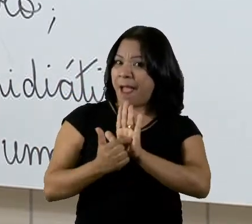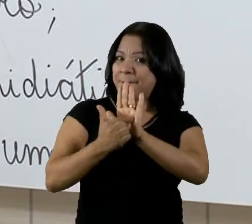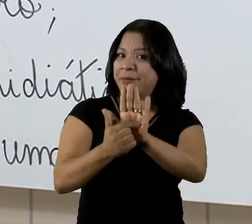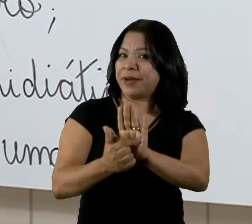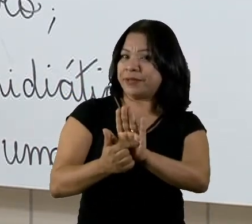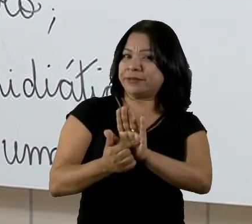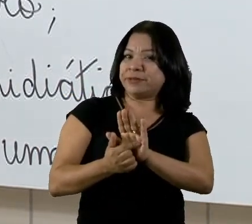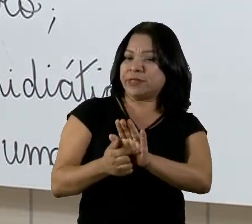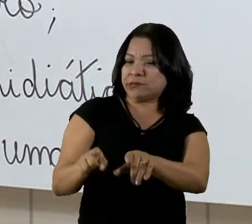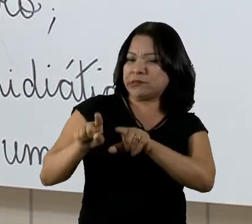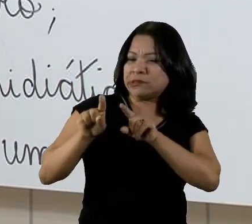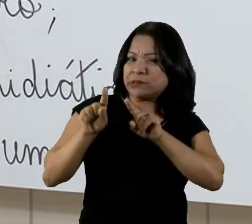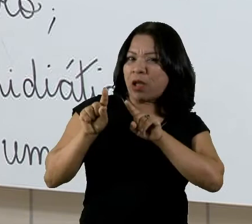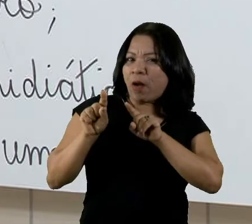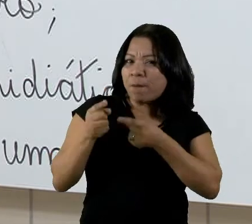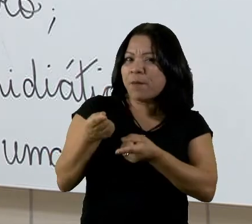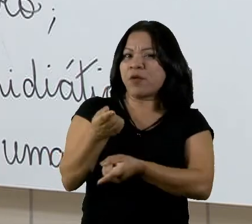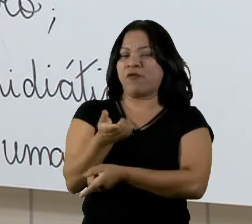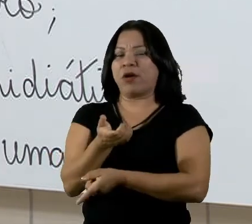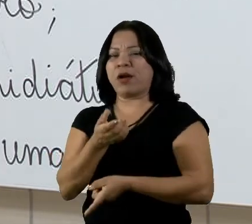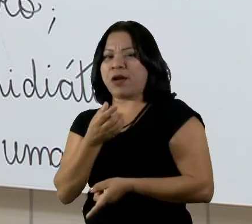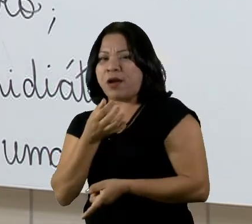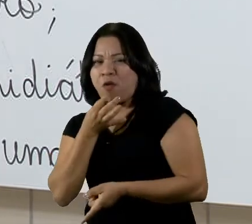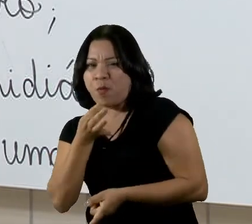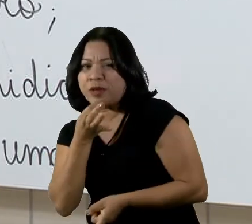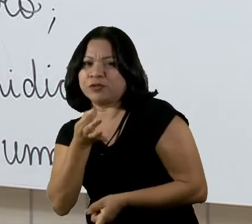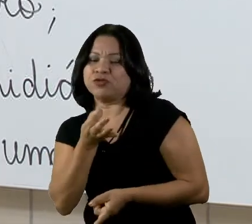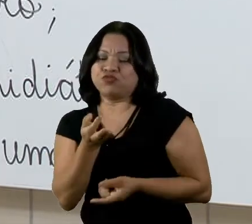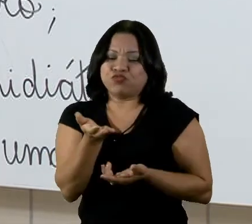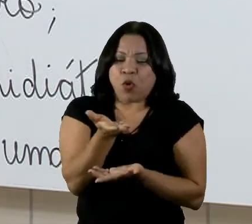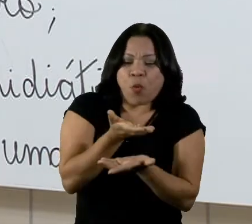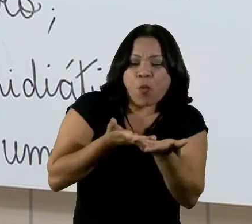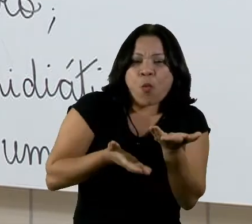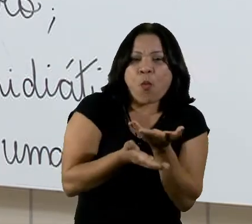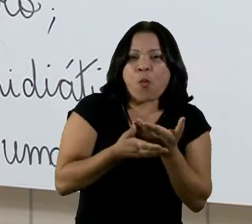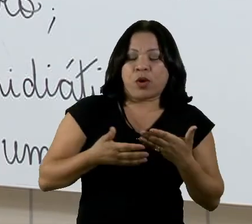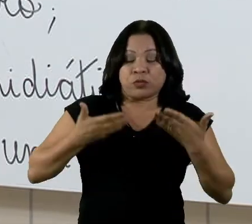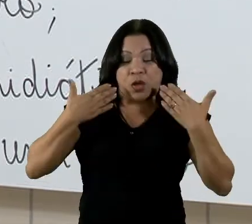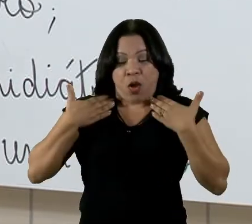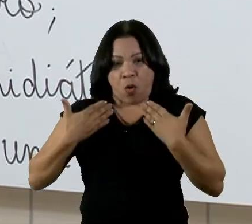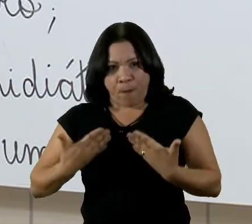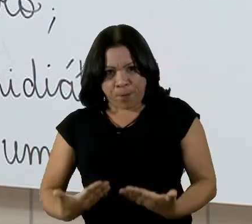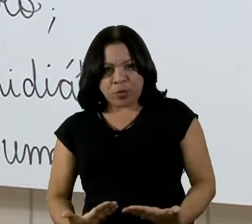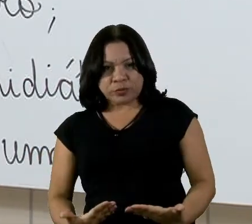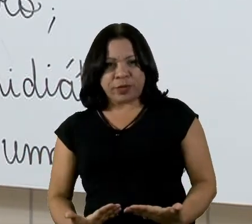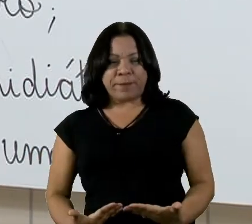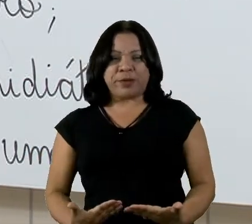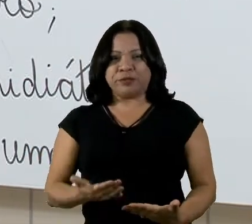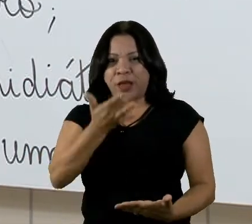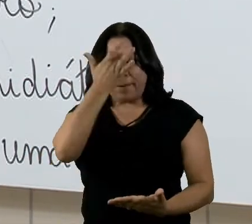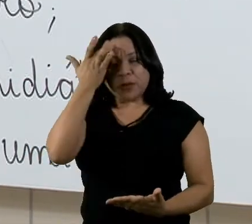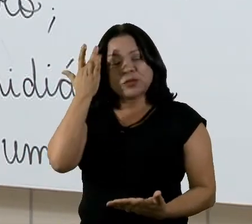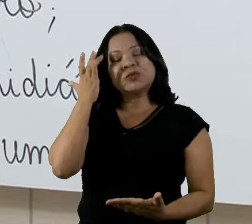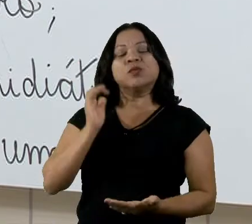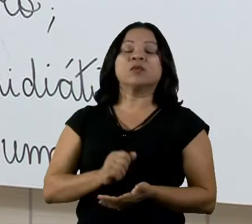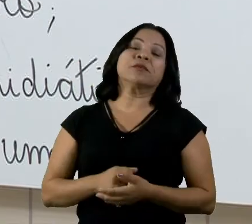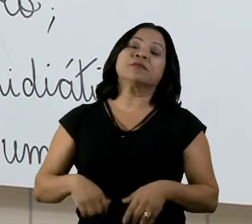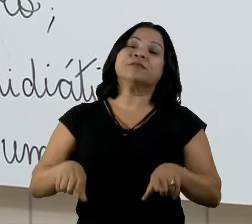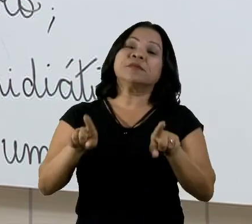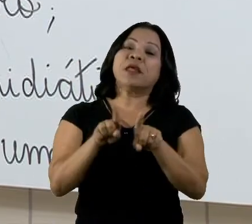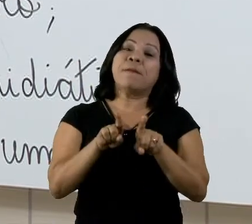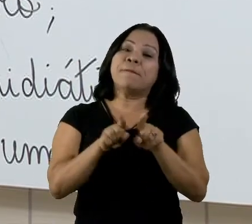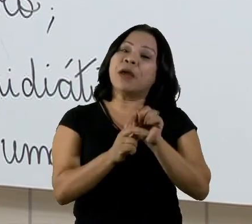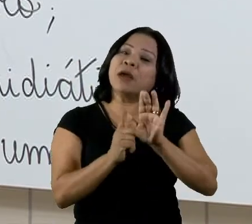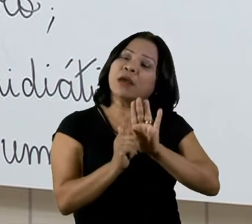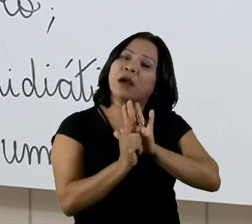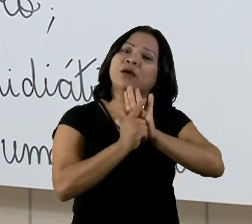em relação aos comportamentos, aos fatos, Ela é um gênero textual